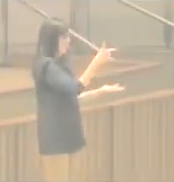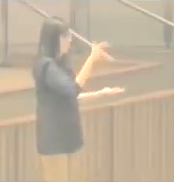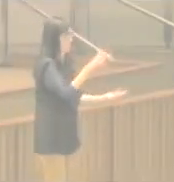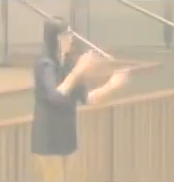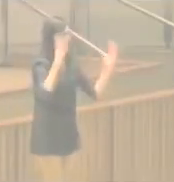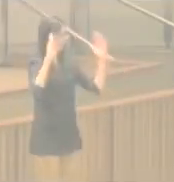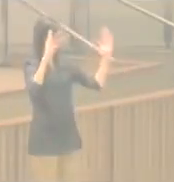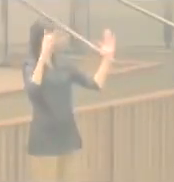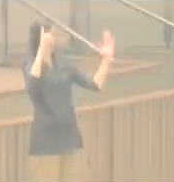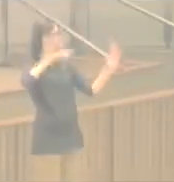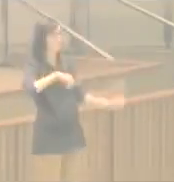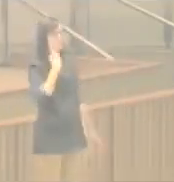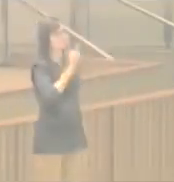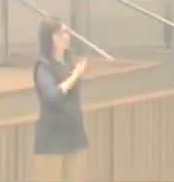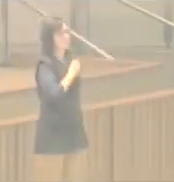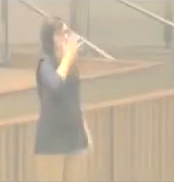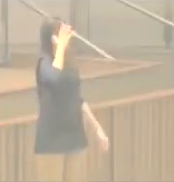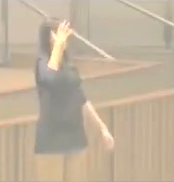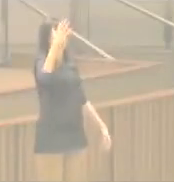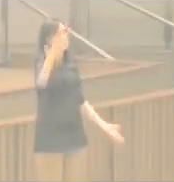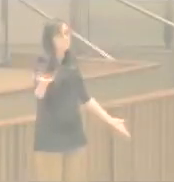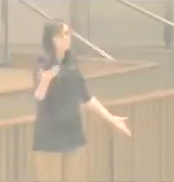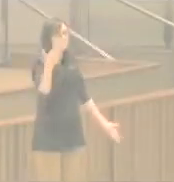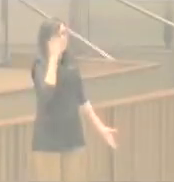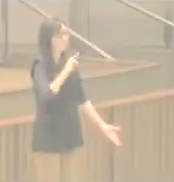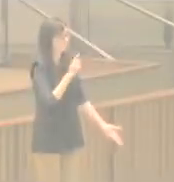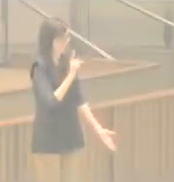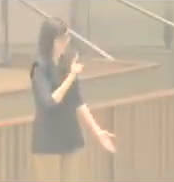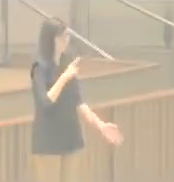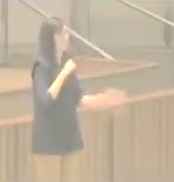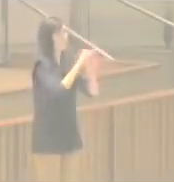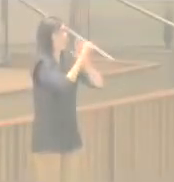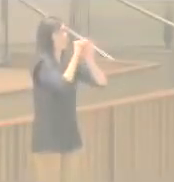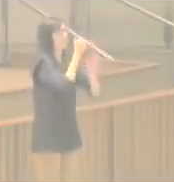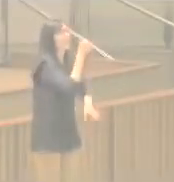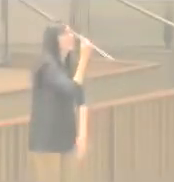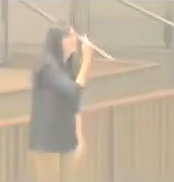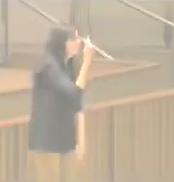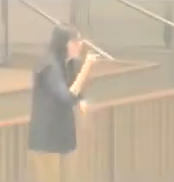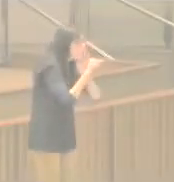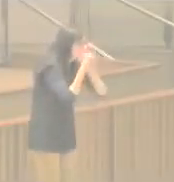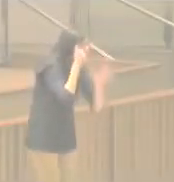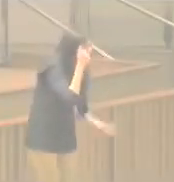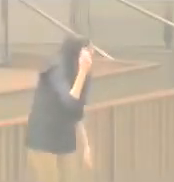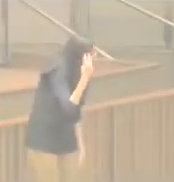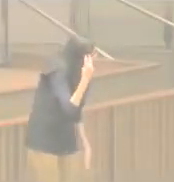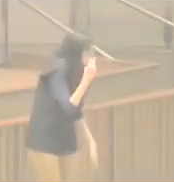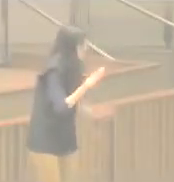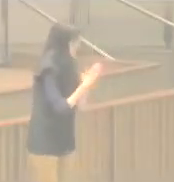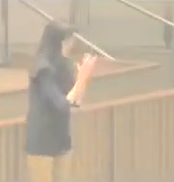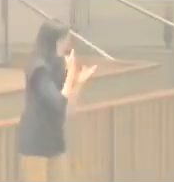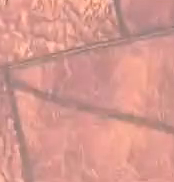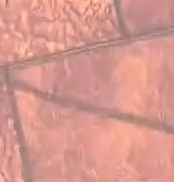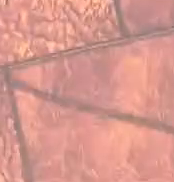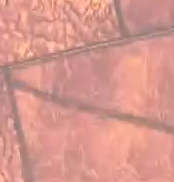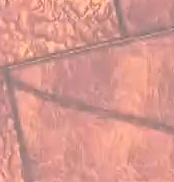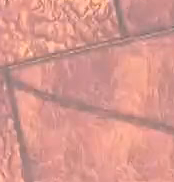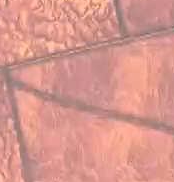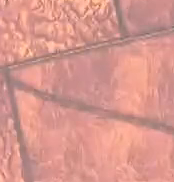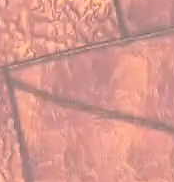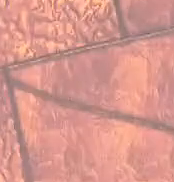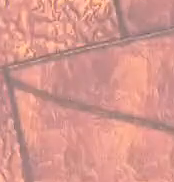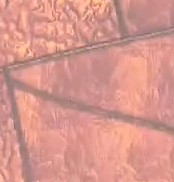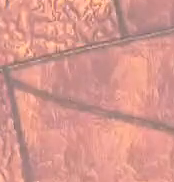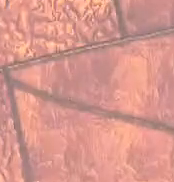algo inimaginável. E ela aparece no versículo 13. Olha só o que a Bíblia diz: quando ele